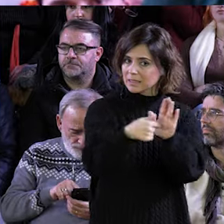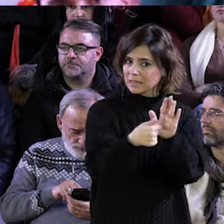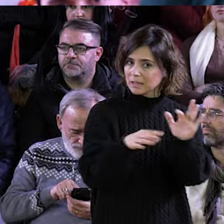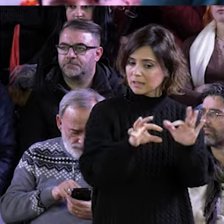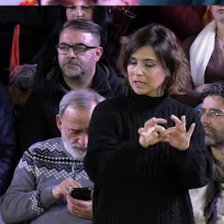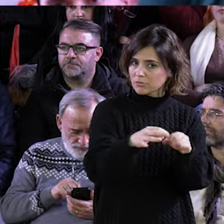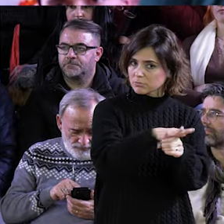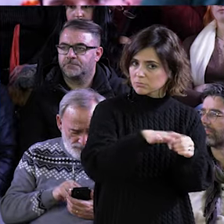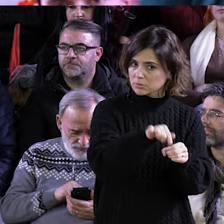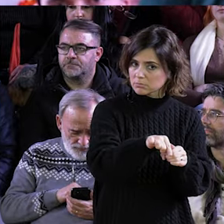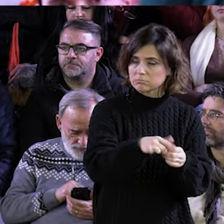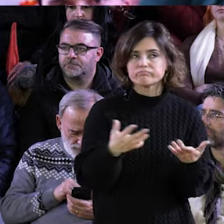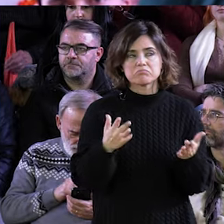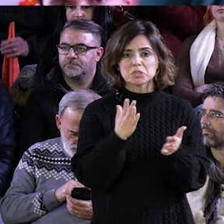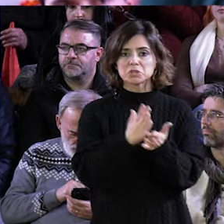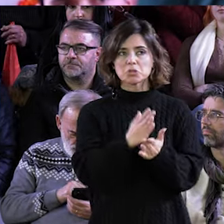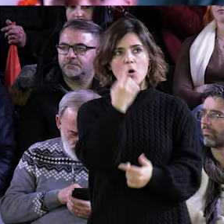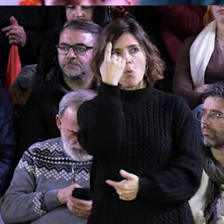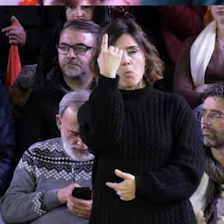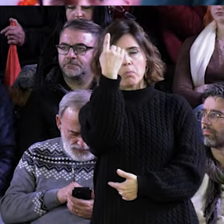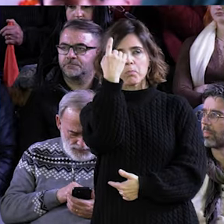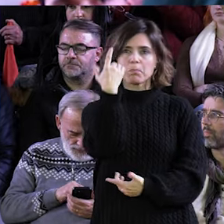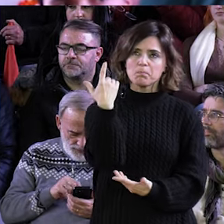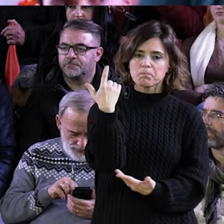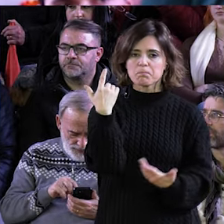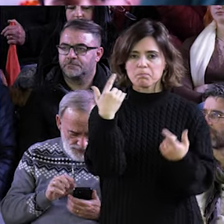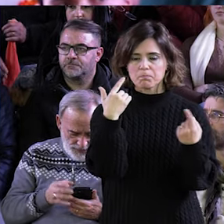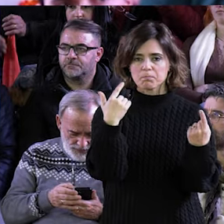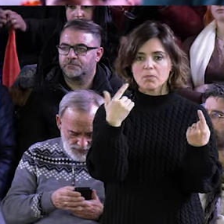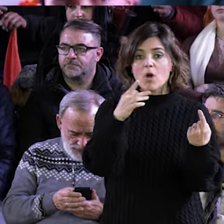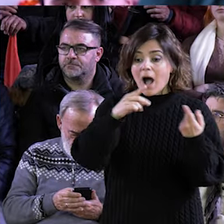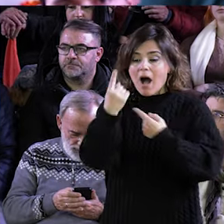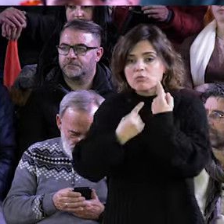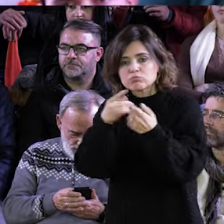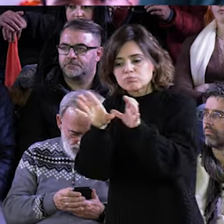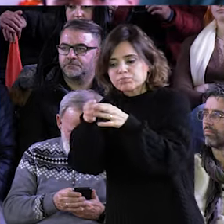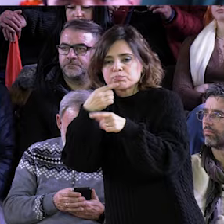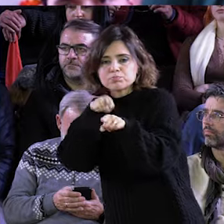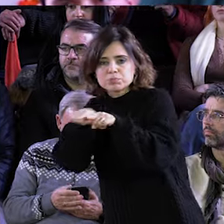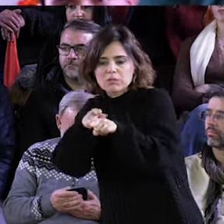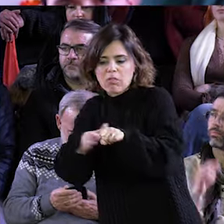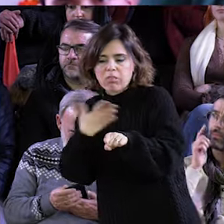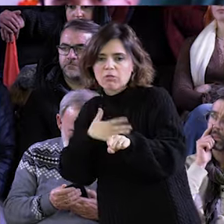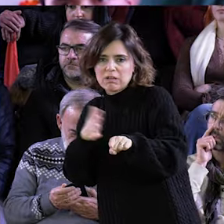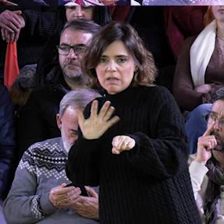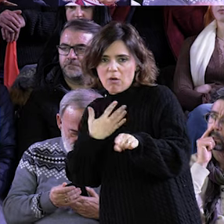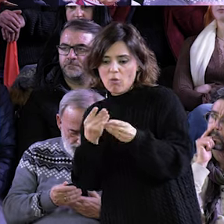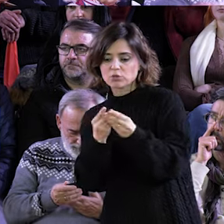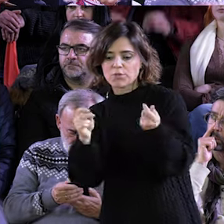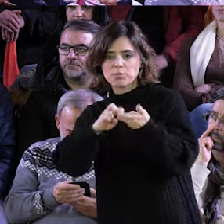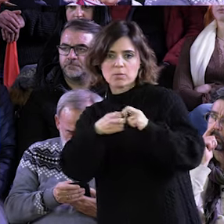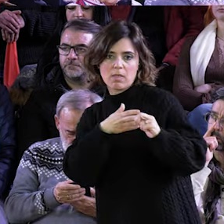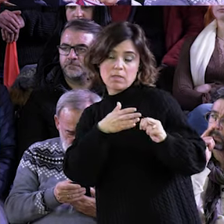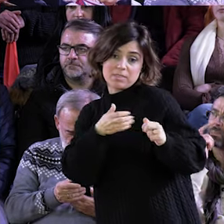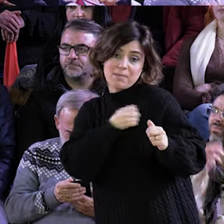há apenas uma constatação. Os partidos que não quiseram resolver o problema da habitação e que agora pouco ou nada querem